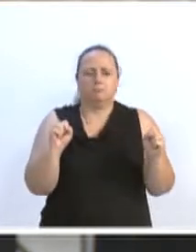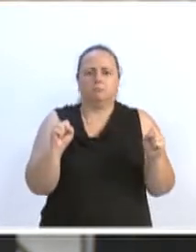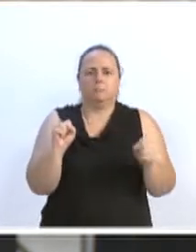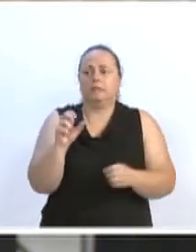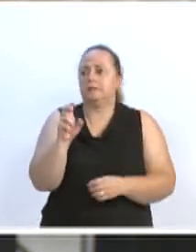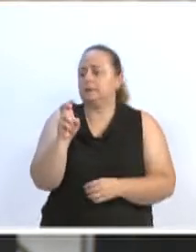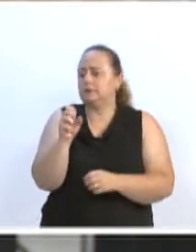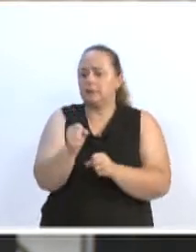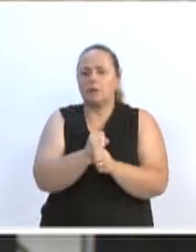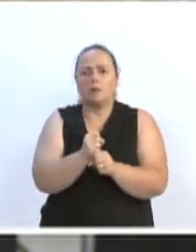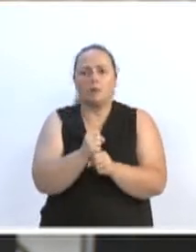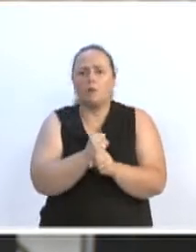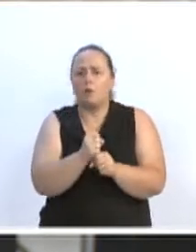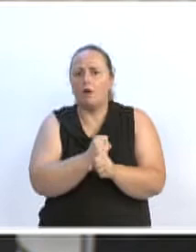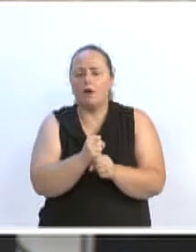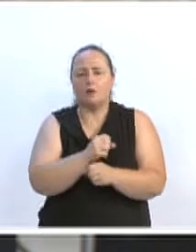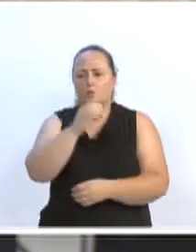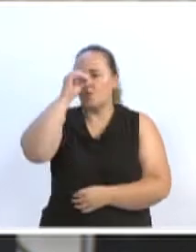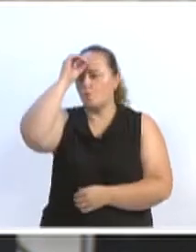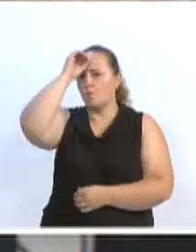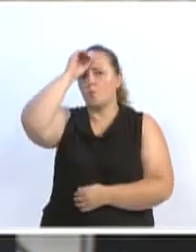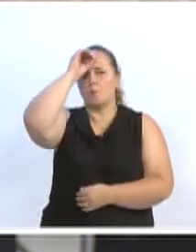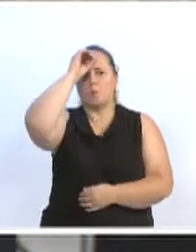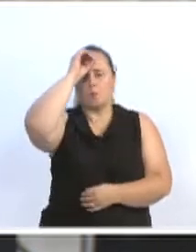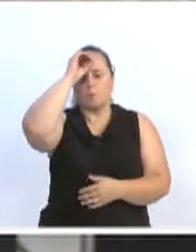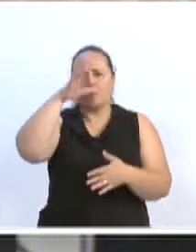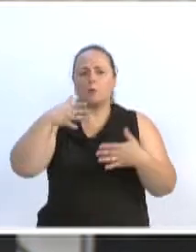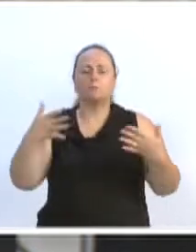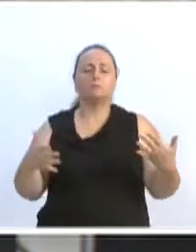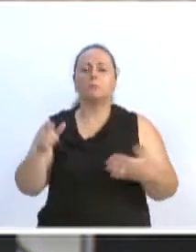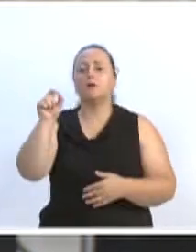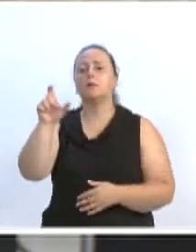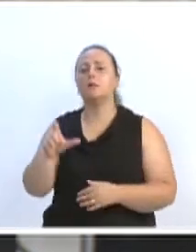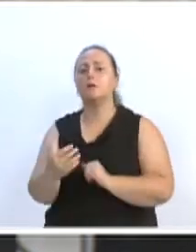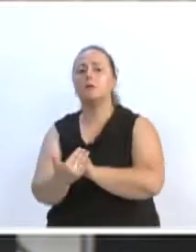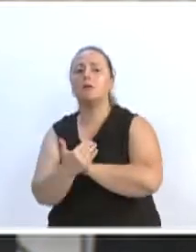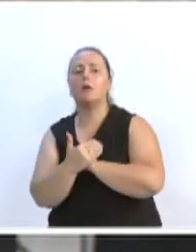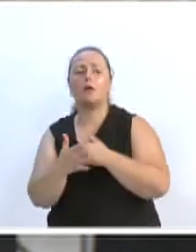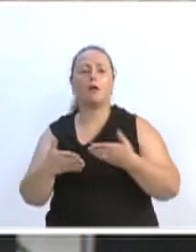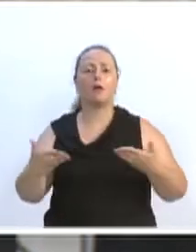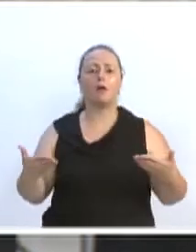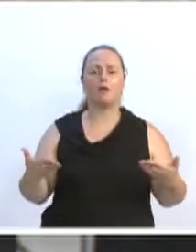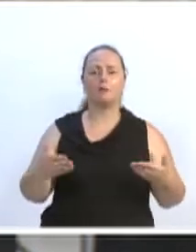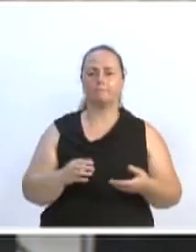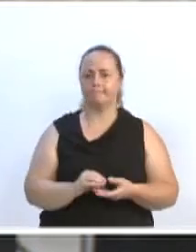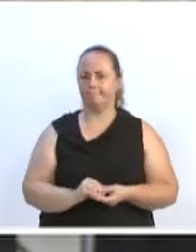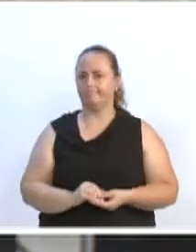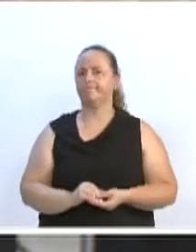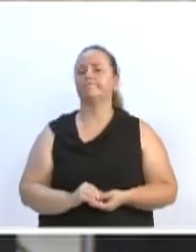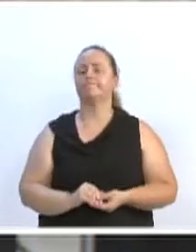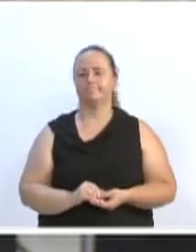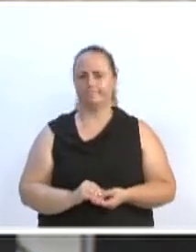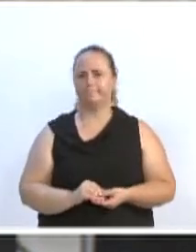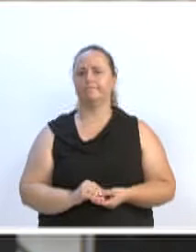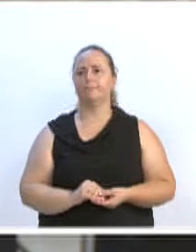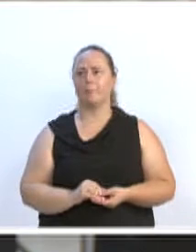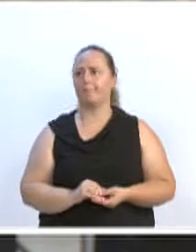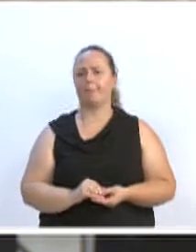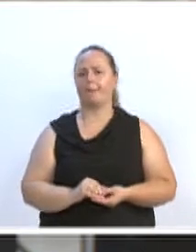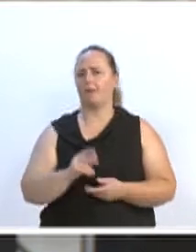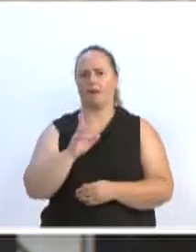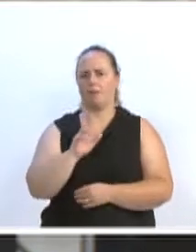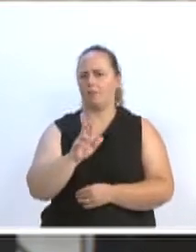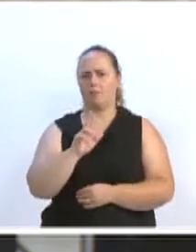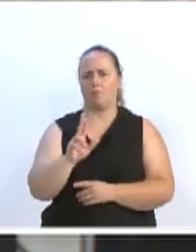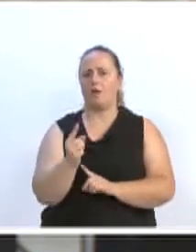anos e o cidadão saiba a quem recorrer ele vai lá ver na câmara de vereadores eu não quero aqui somente colocar a culpa